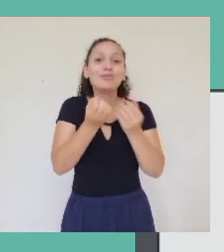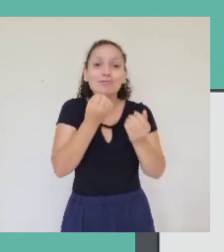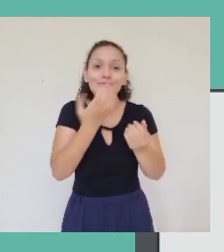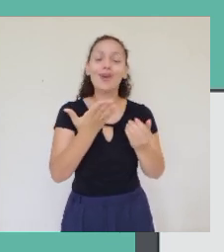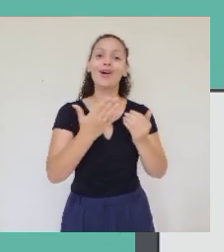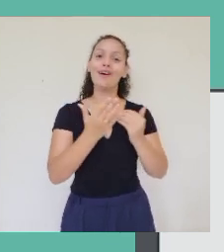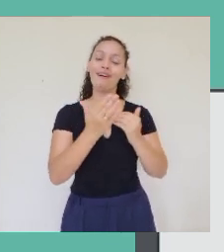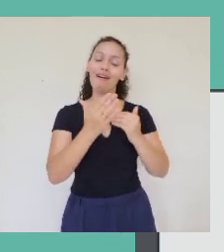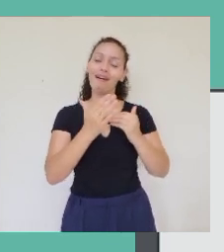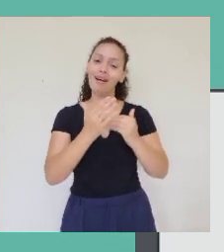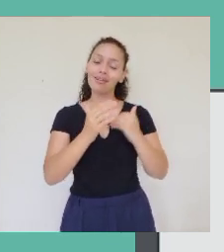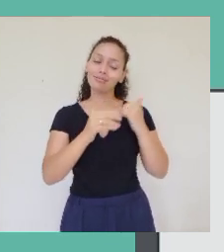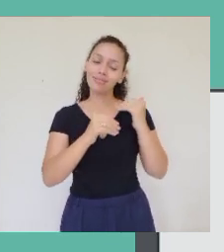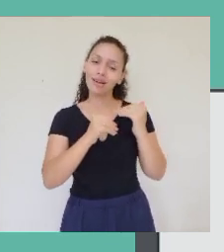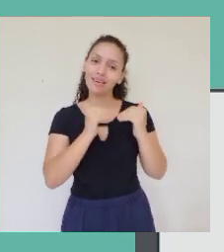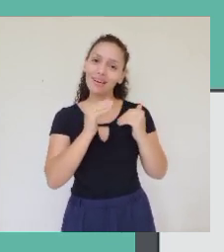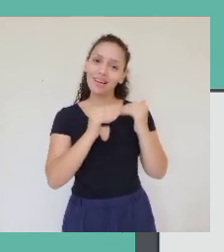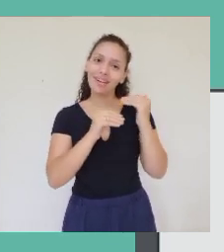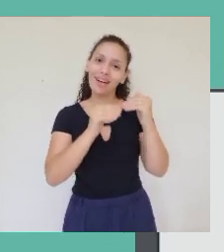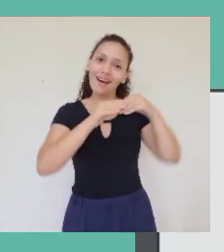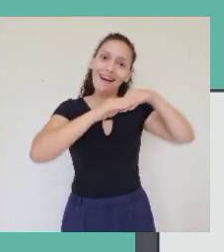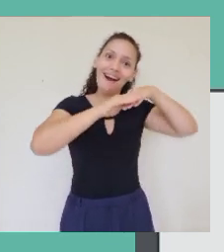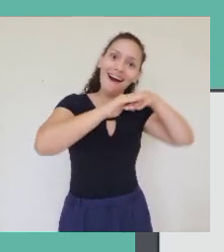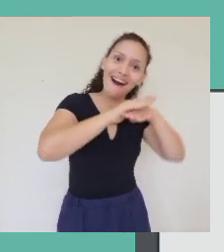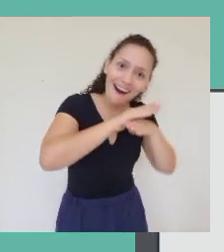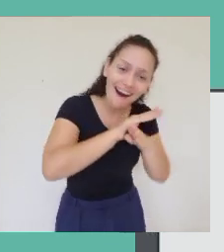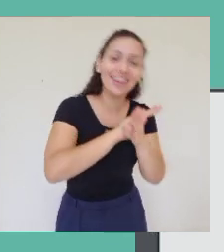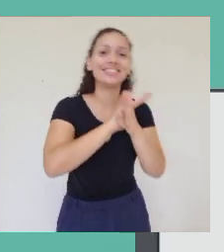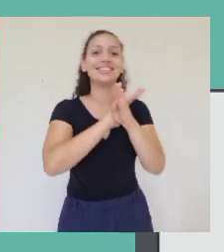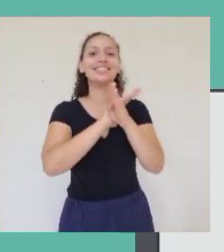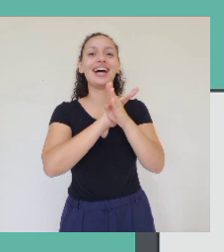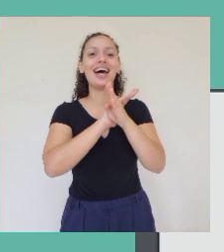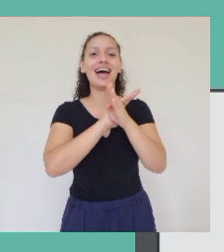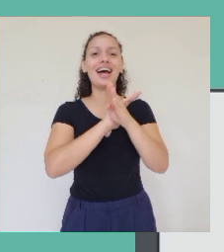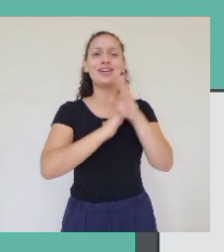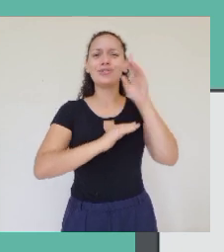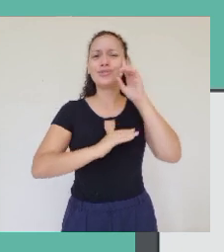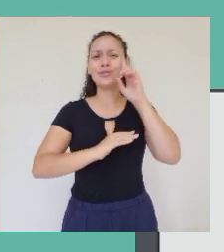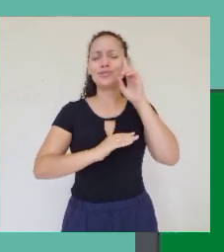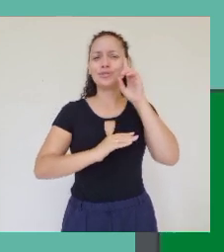hábitos, adquirir uma boa rotina mais saudável possível, tá bom?